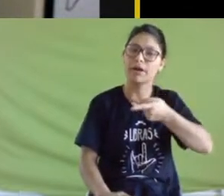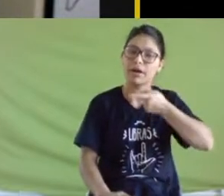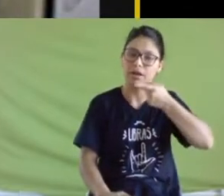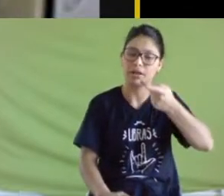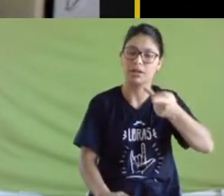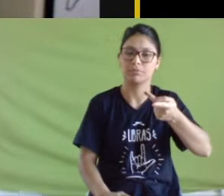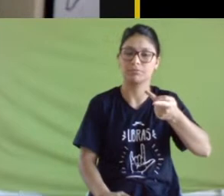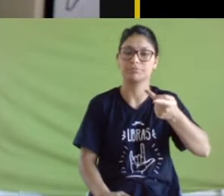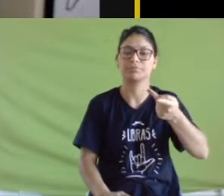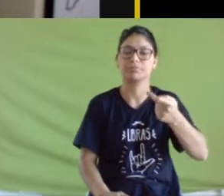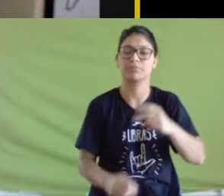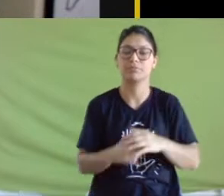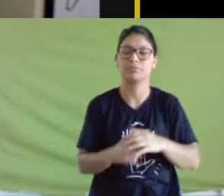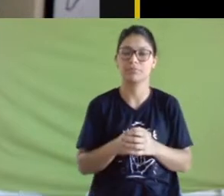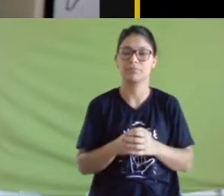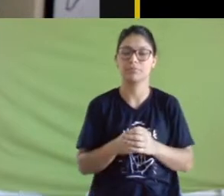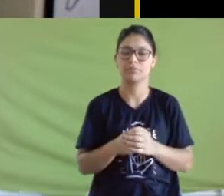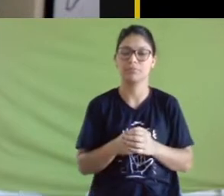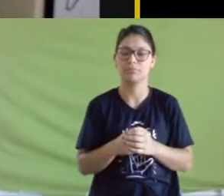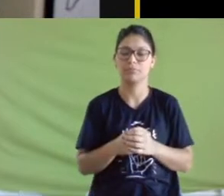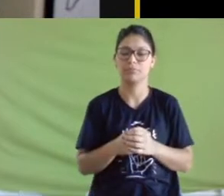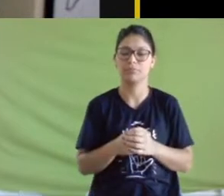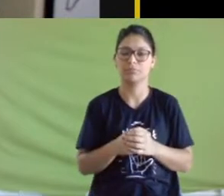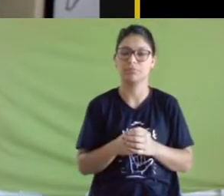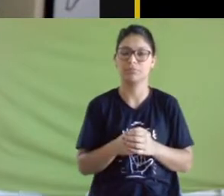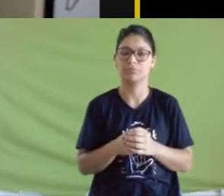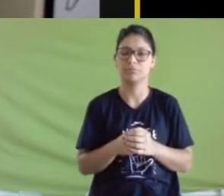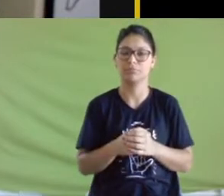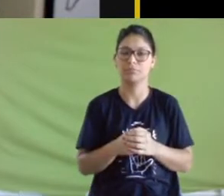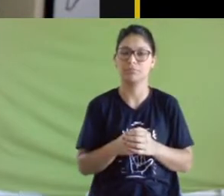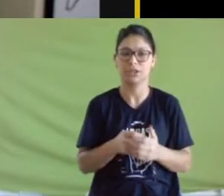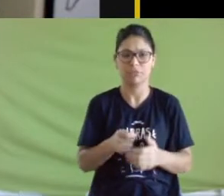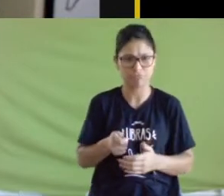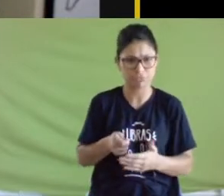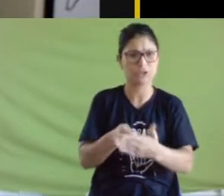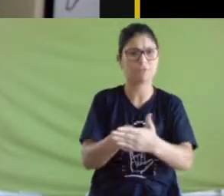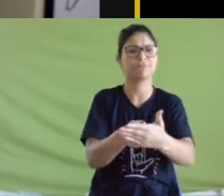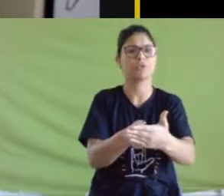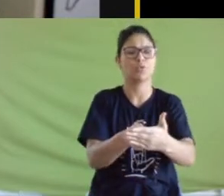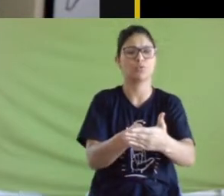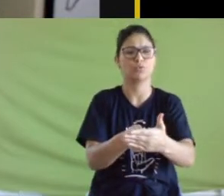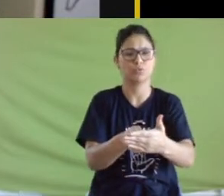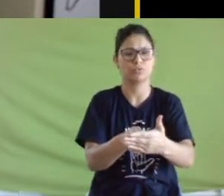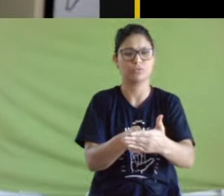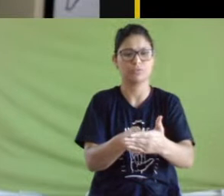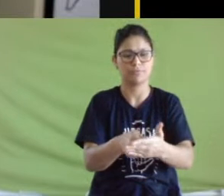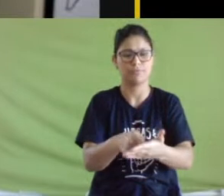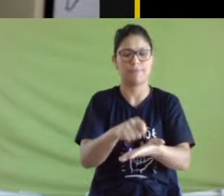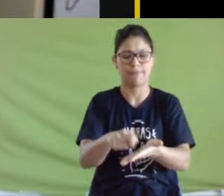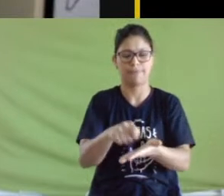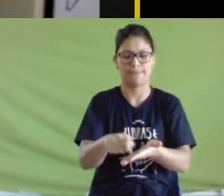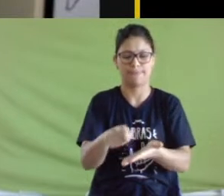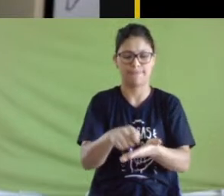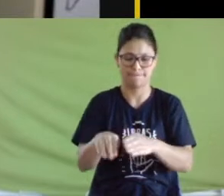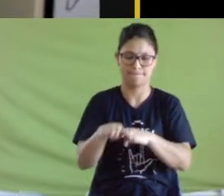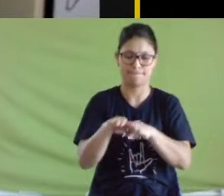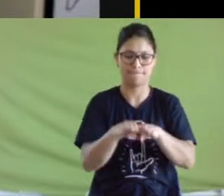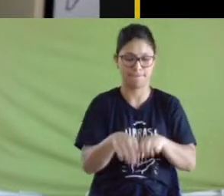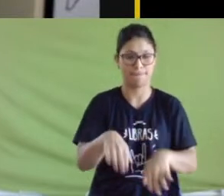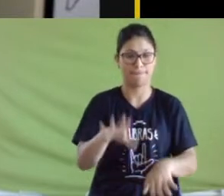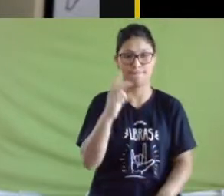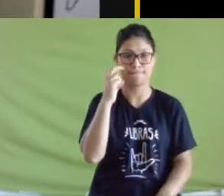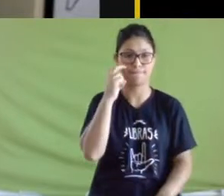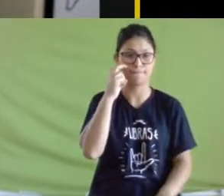acabaram muitas vezes se impondo aos padrões da escrita, que seria mais culta. Então a